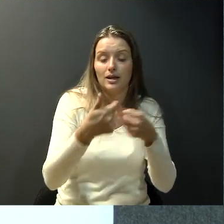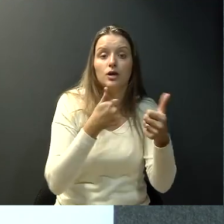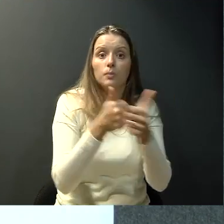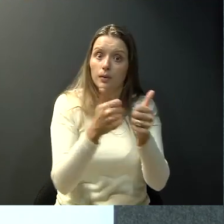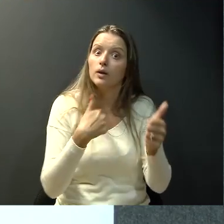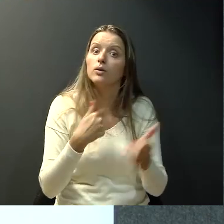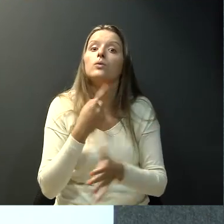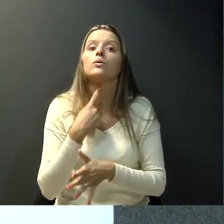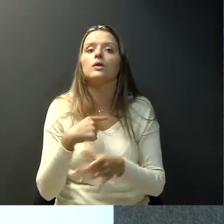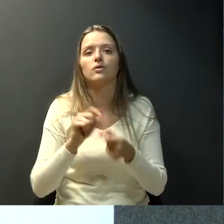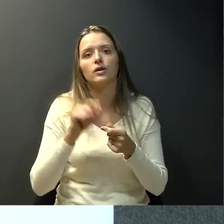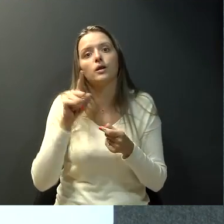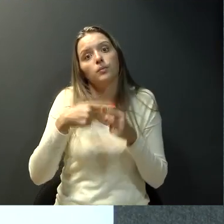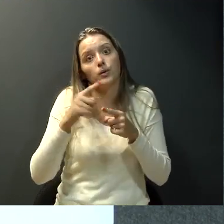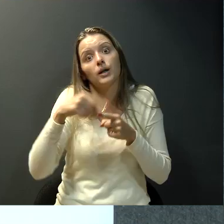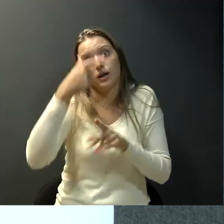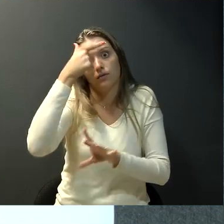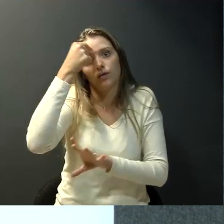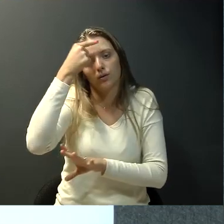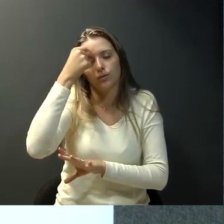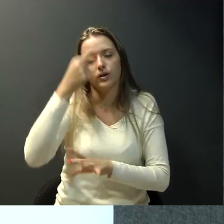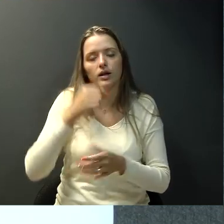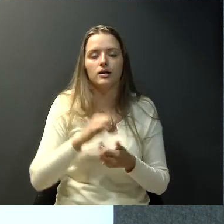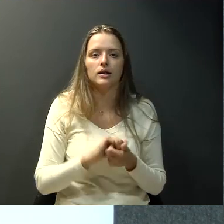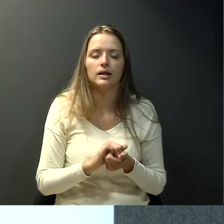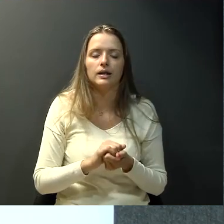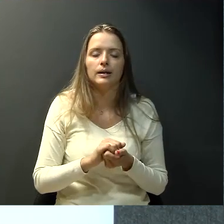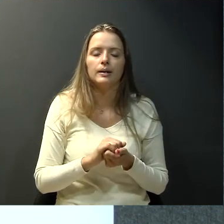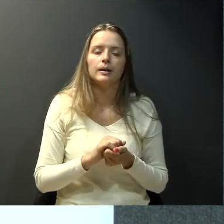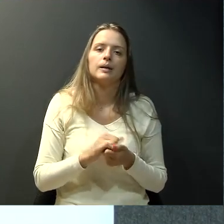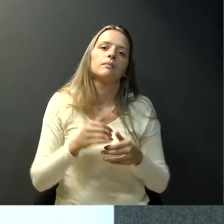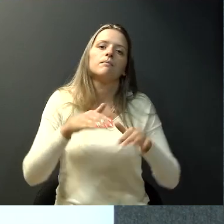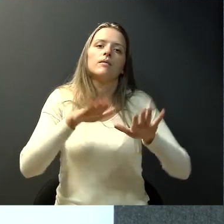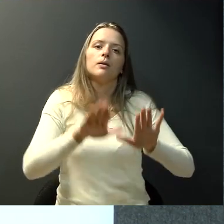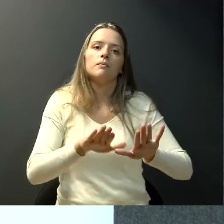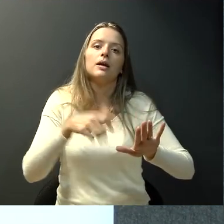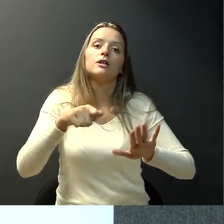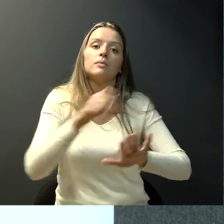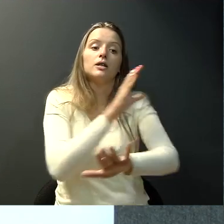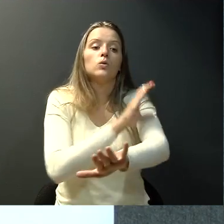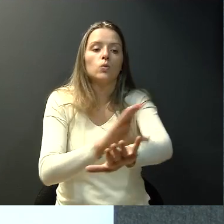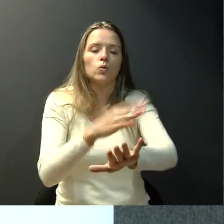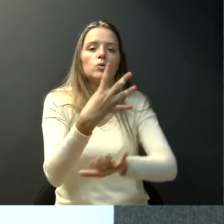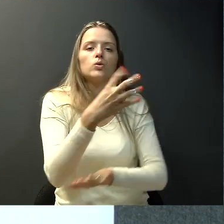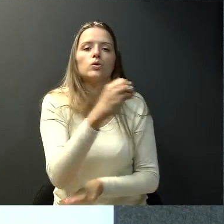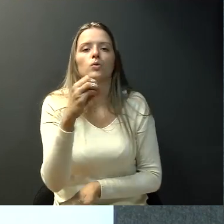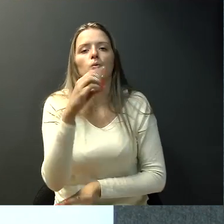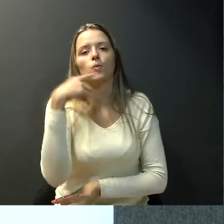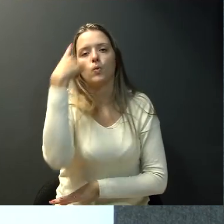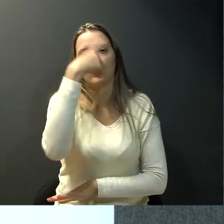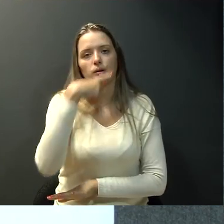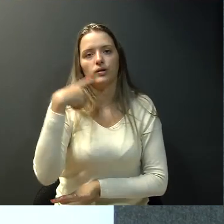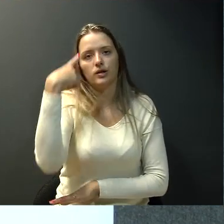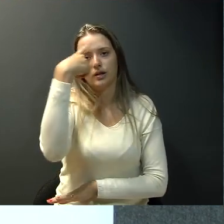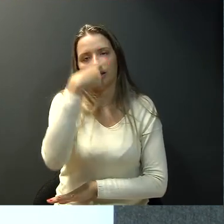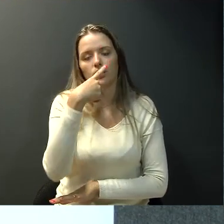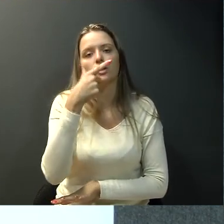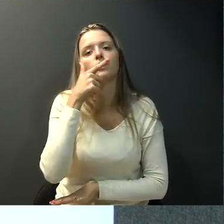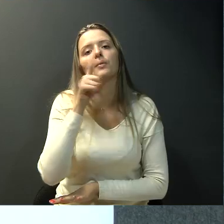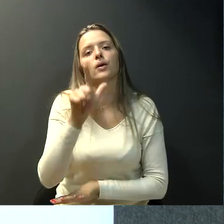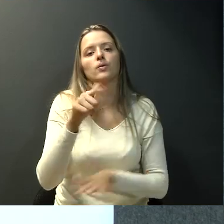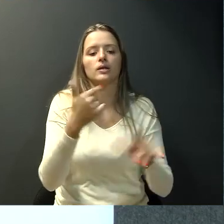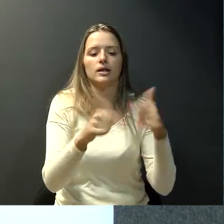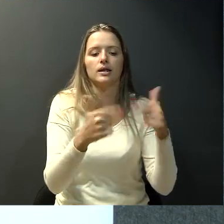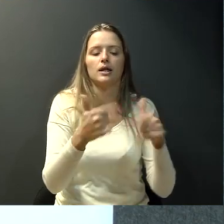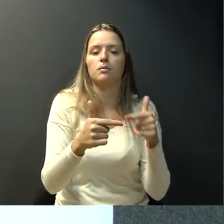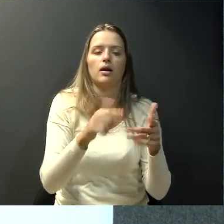perto eu gostaria muito de fazer, que é uma faculdade daí. Mas assim, tu tem que ter um curso, pelo menos de 400 horas do curso para conseguir